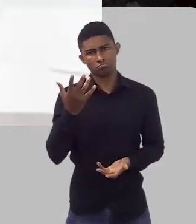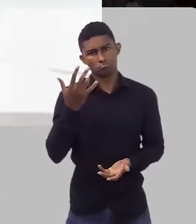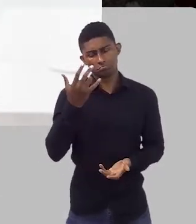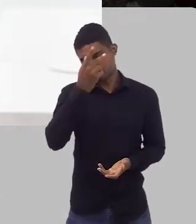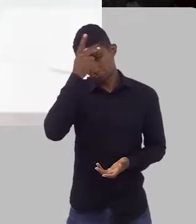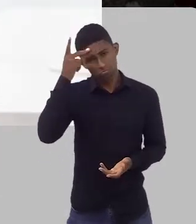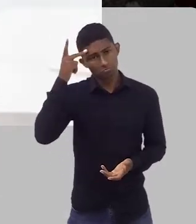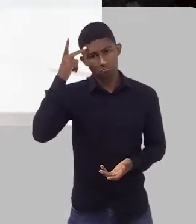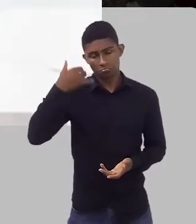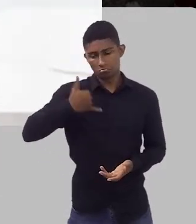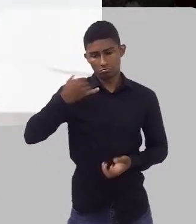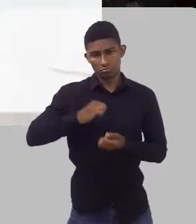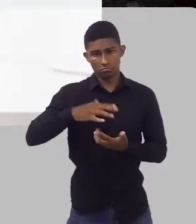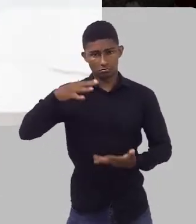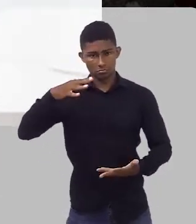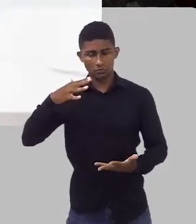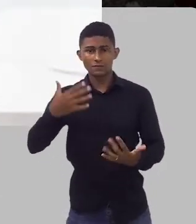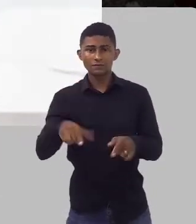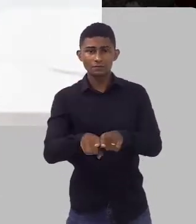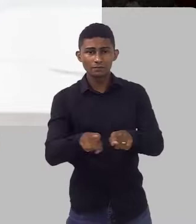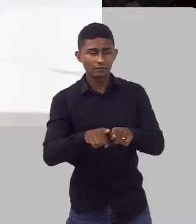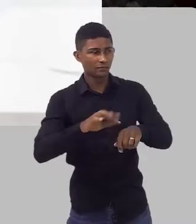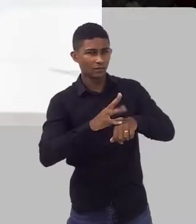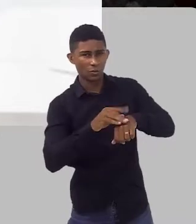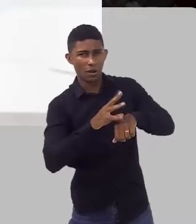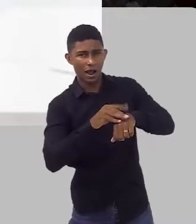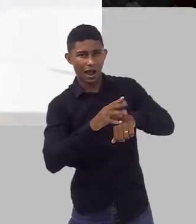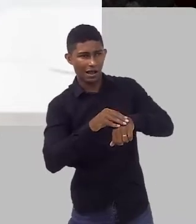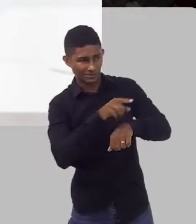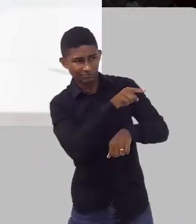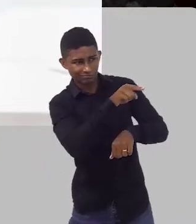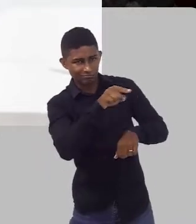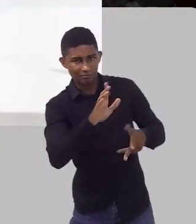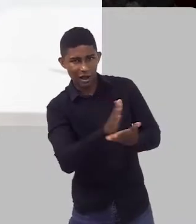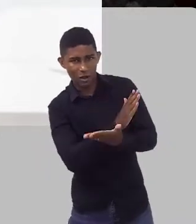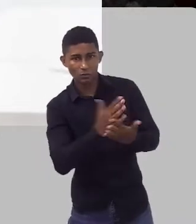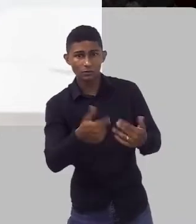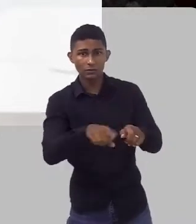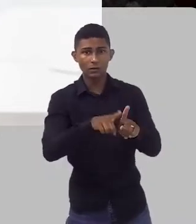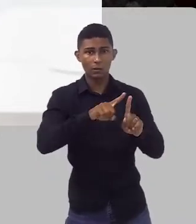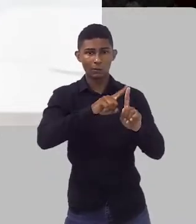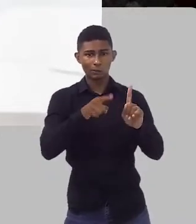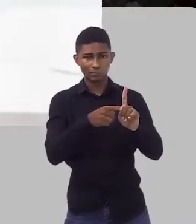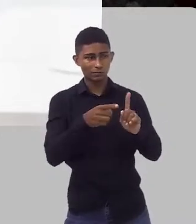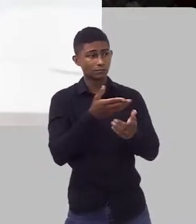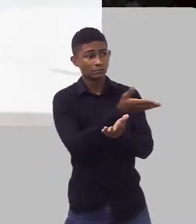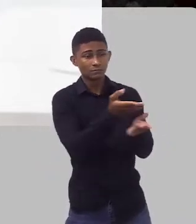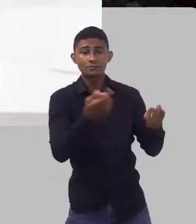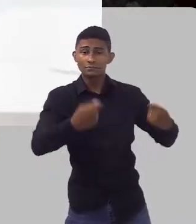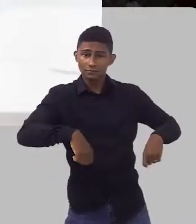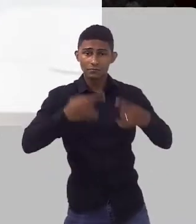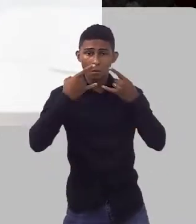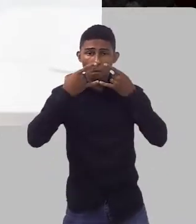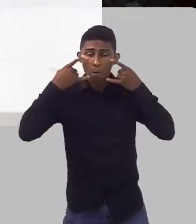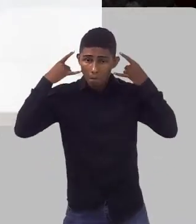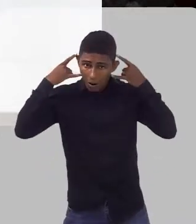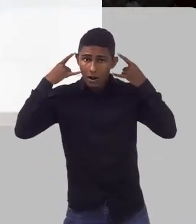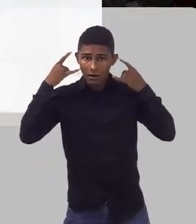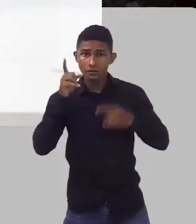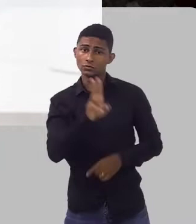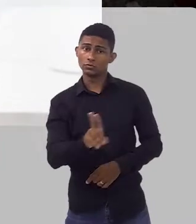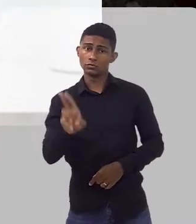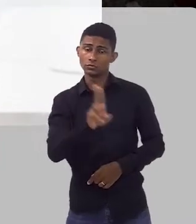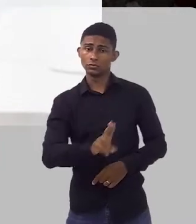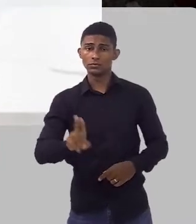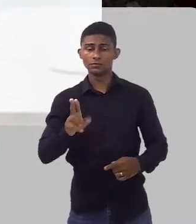têm comprometimento do seu estado de saúde, da sua imunidade, gestantes, devem usar máscara com mais frequência.